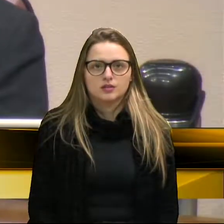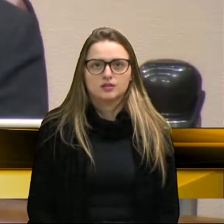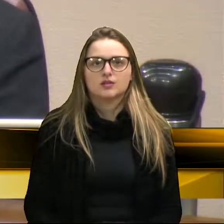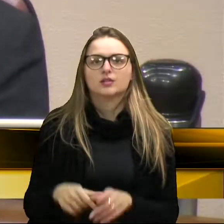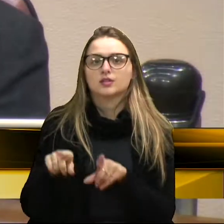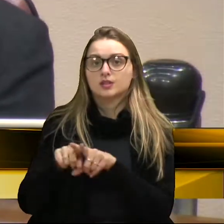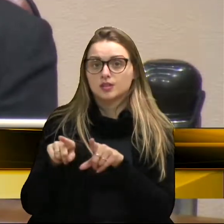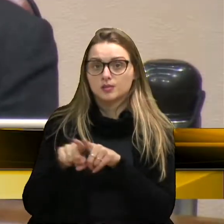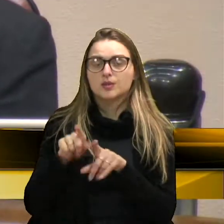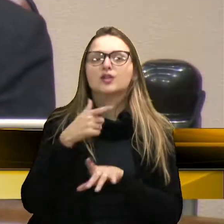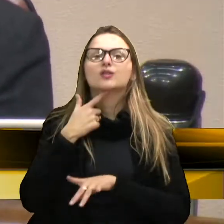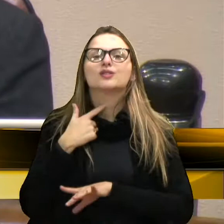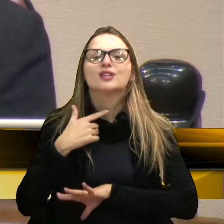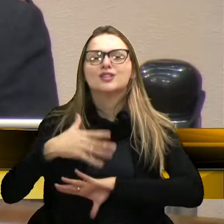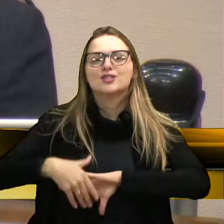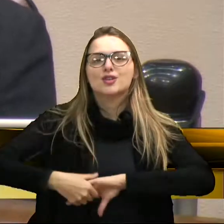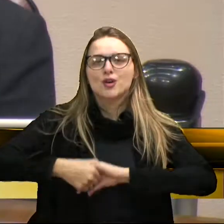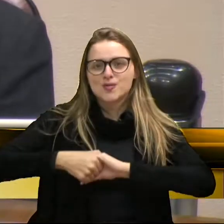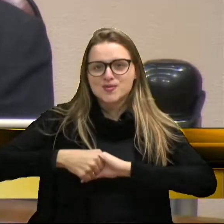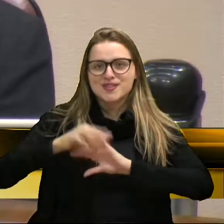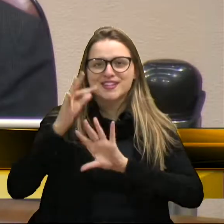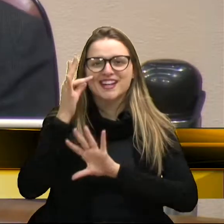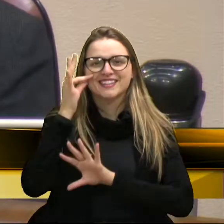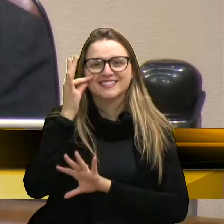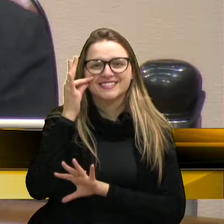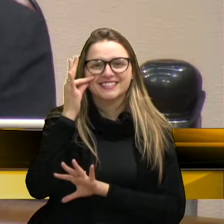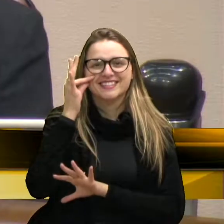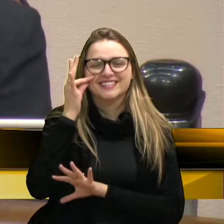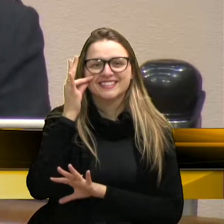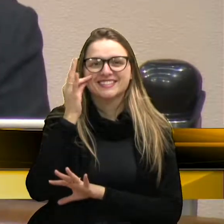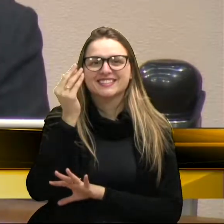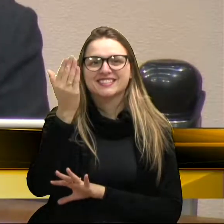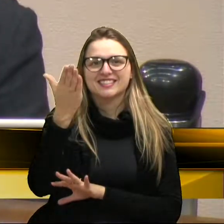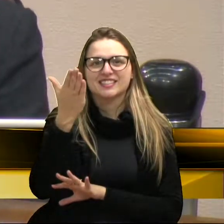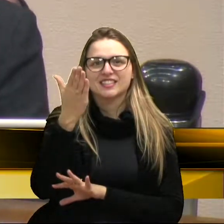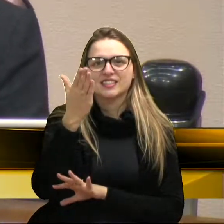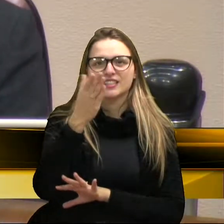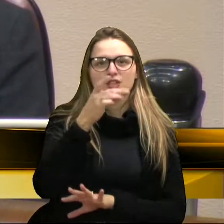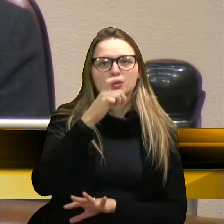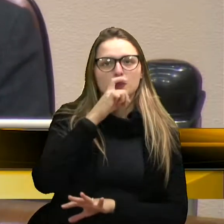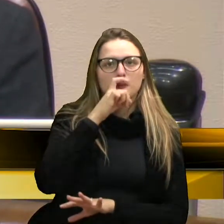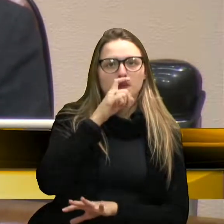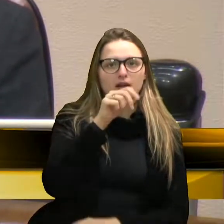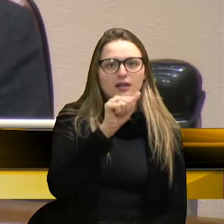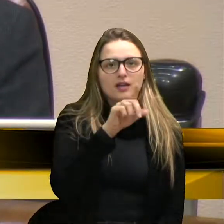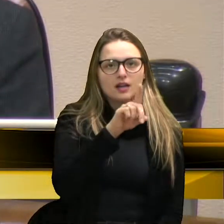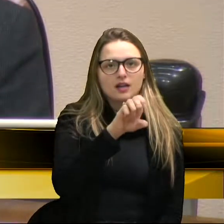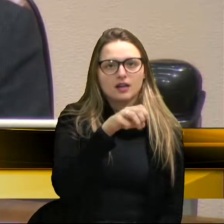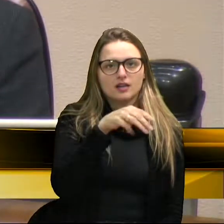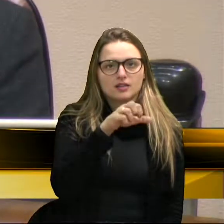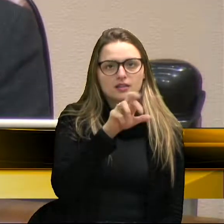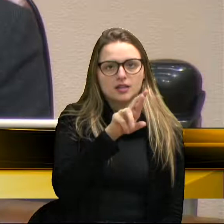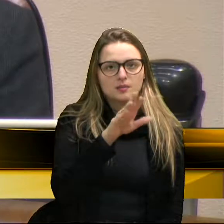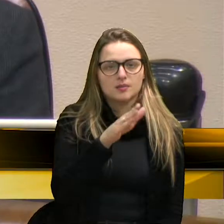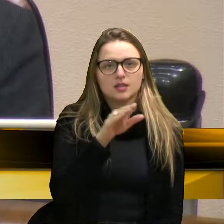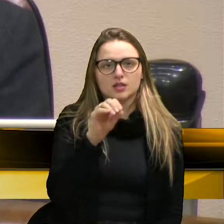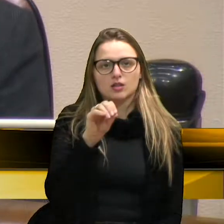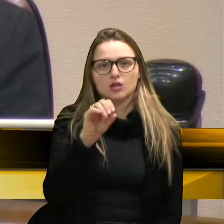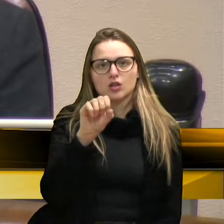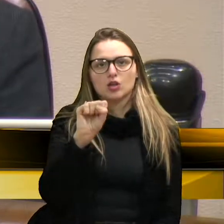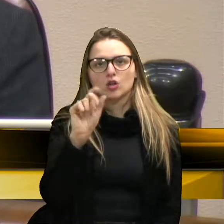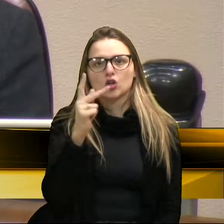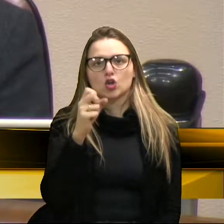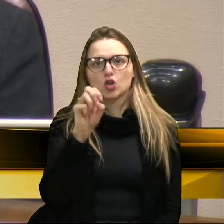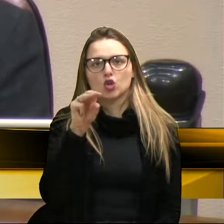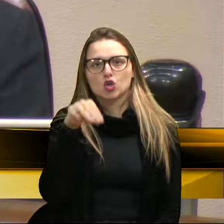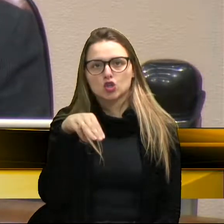Também gostaria de saudar a presença do pai Ademir Oxum, E o aniversário